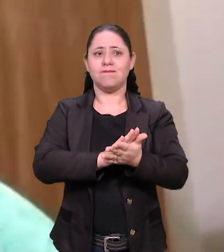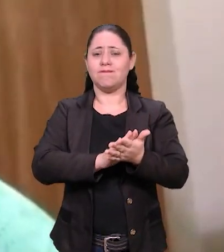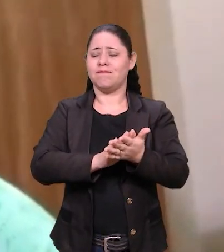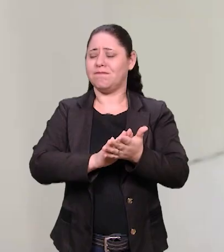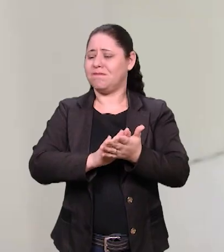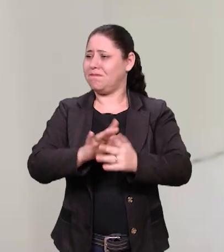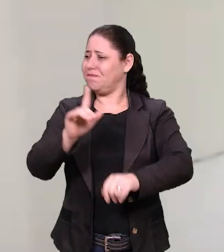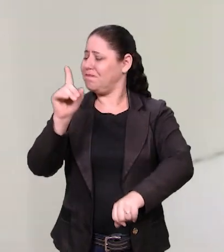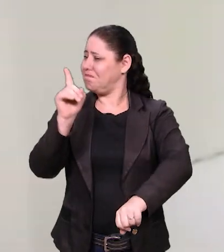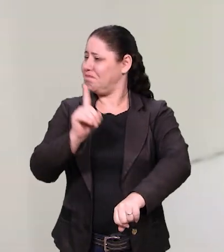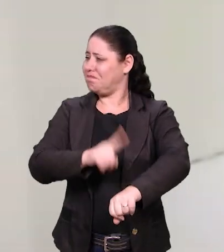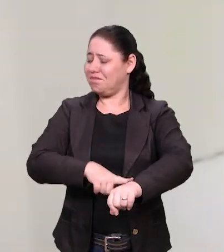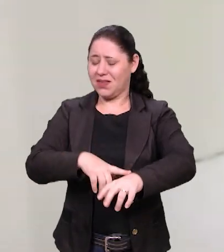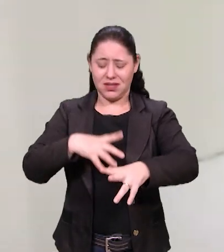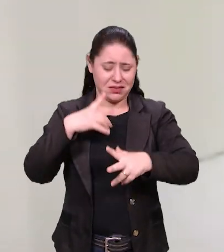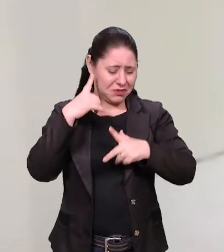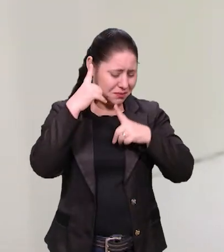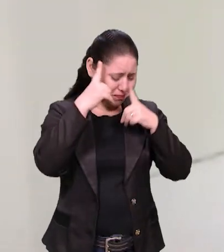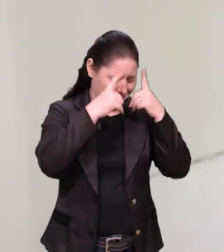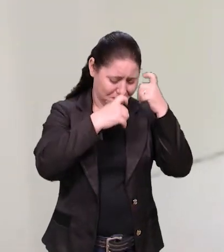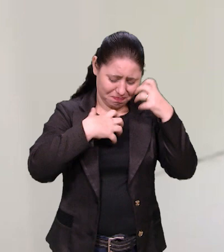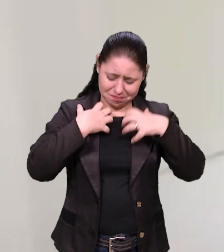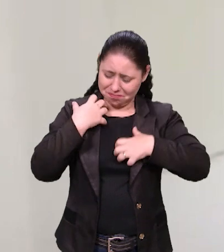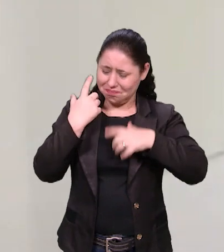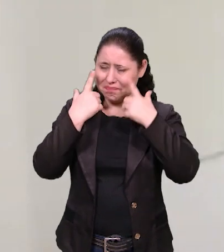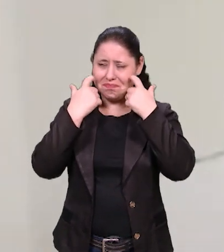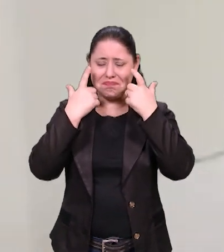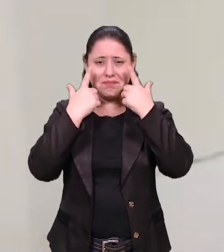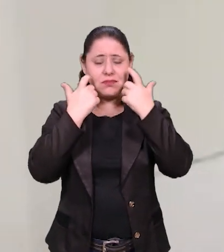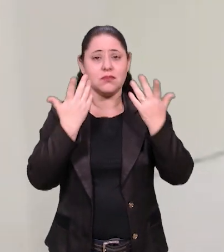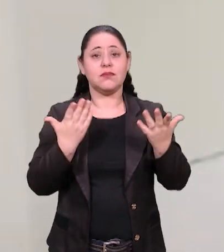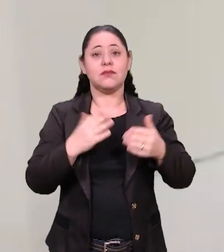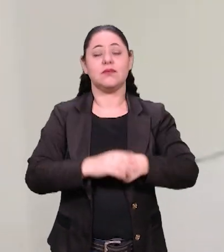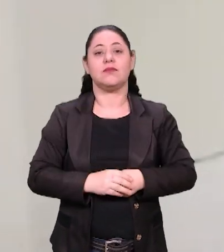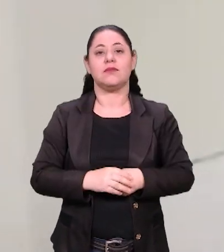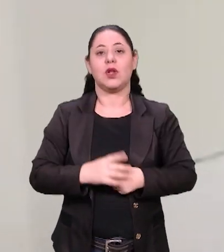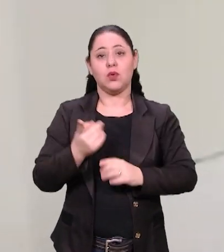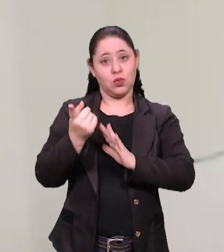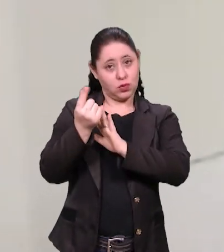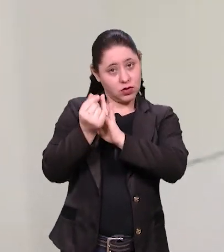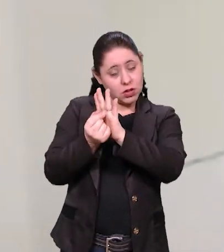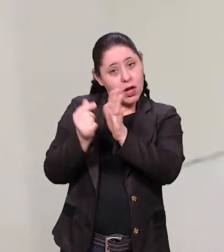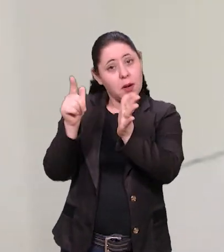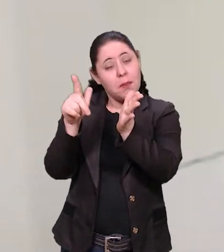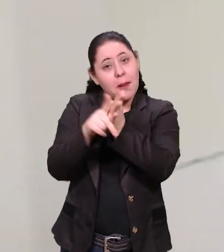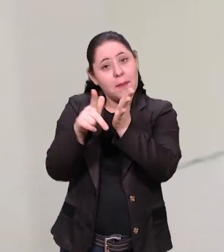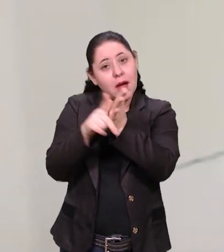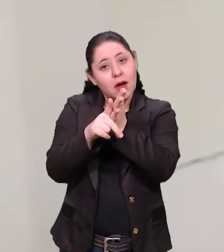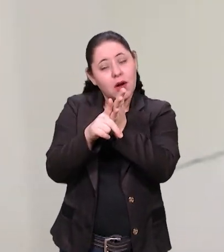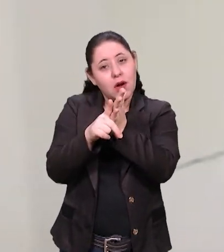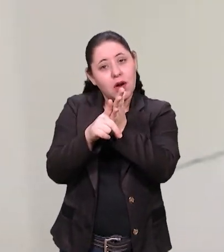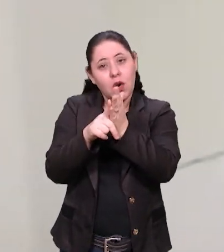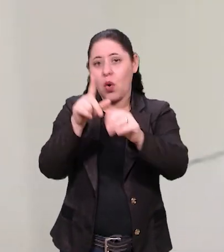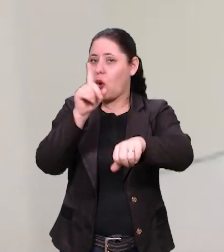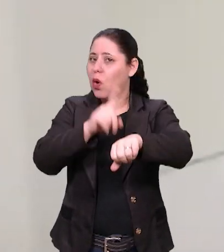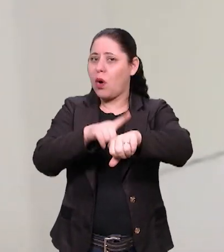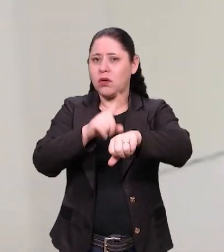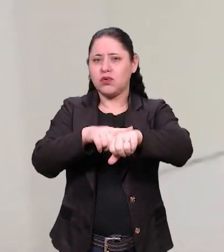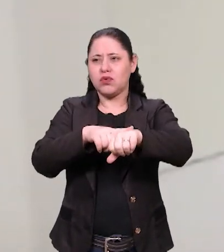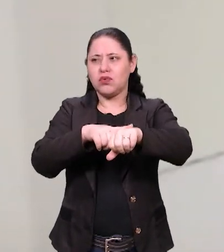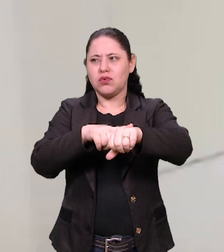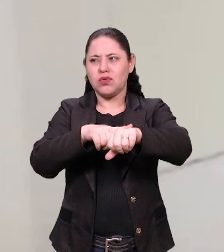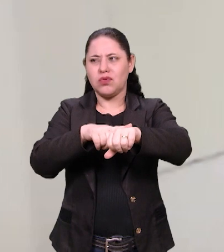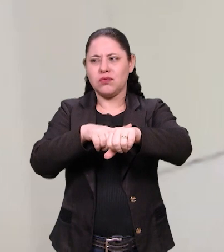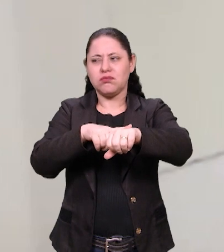a chorar. Eu juntei o dinheiro e o boleto, né? E na mesma hora não tive dúvida, eu peguei e fui até